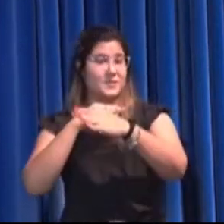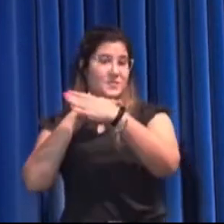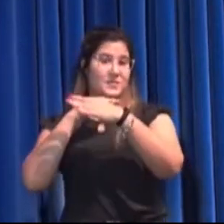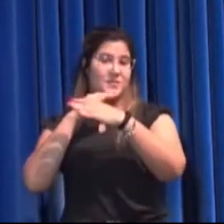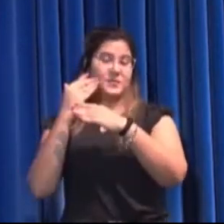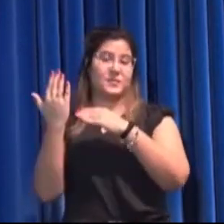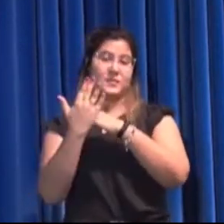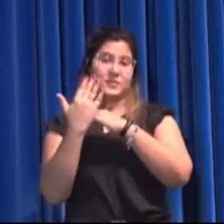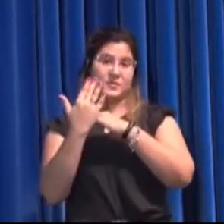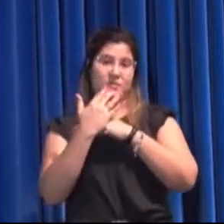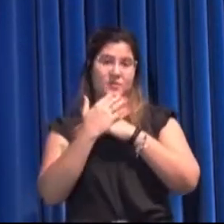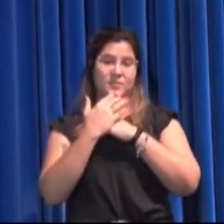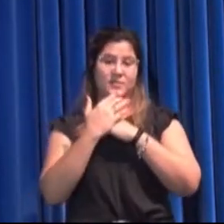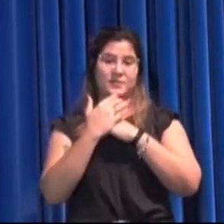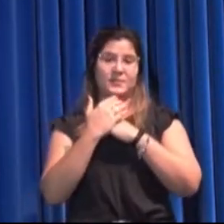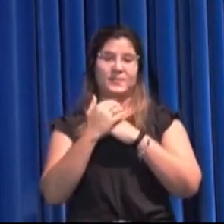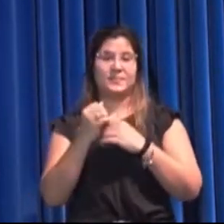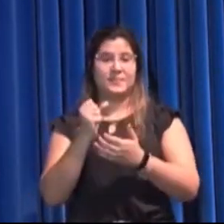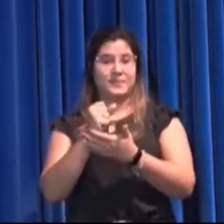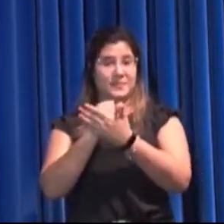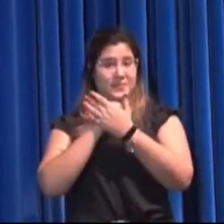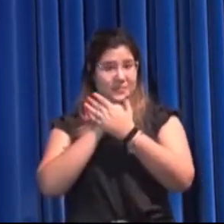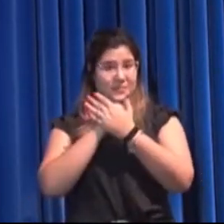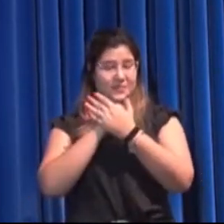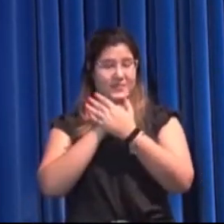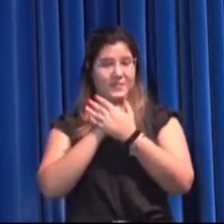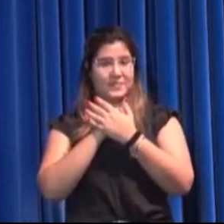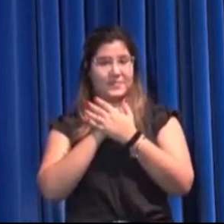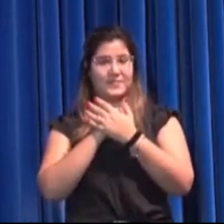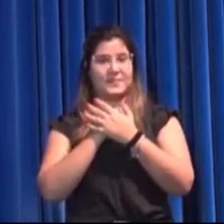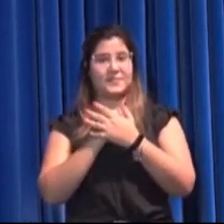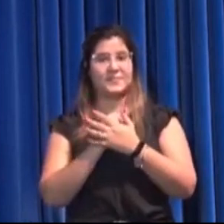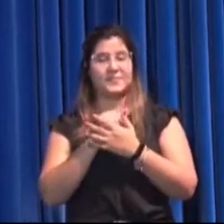Senhor venha trazer